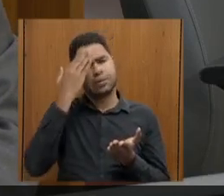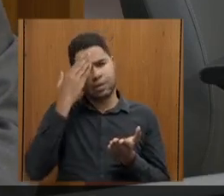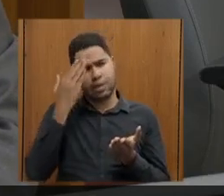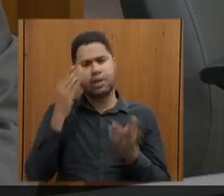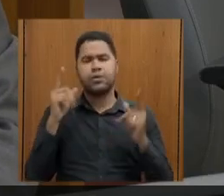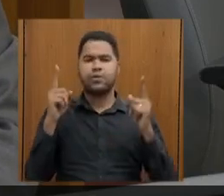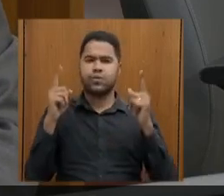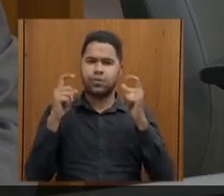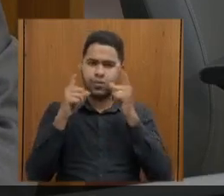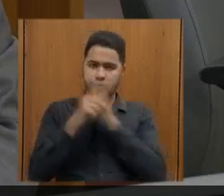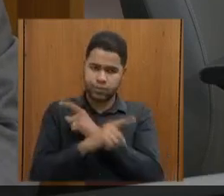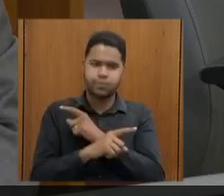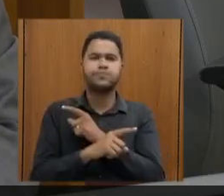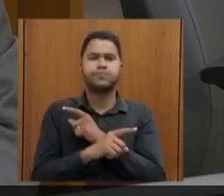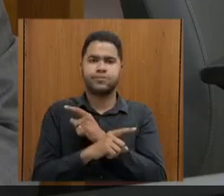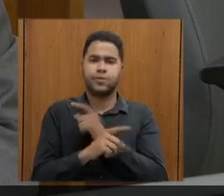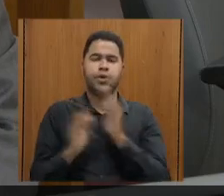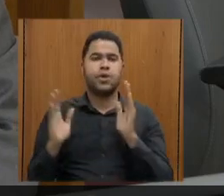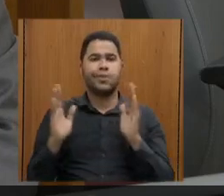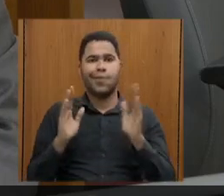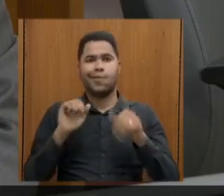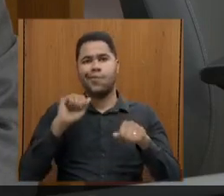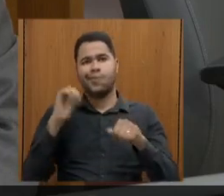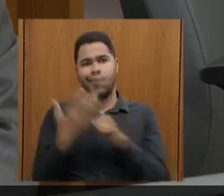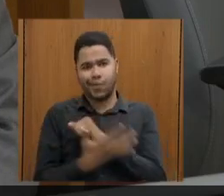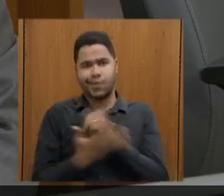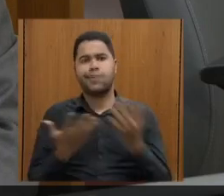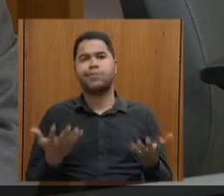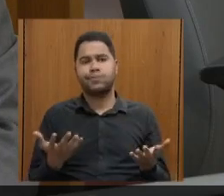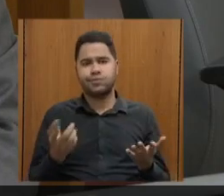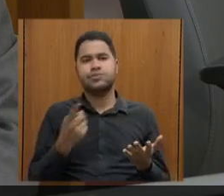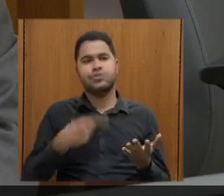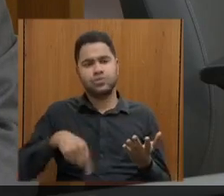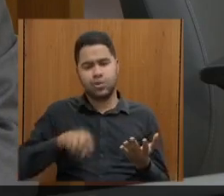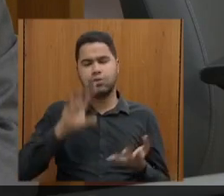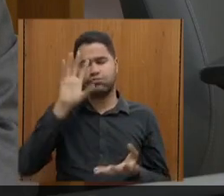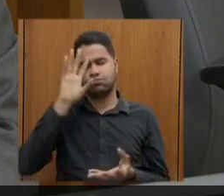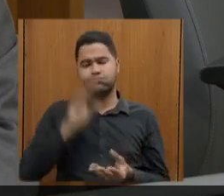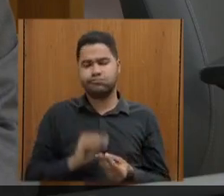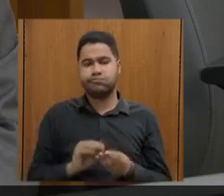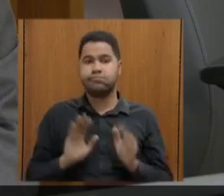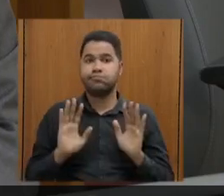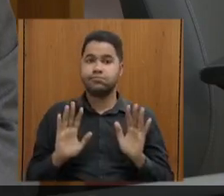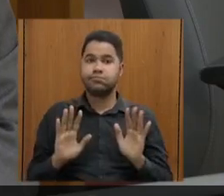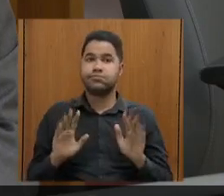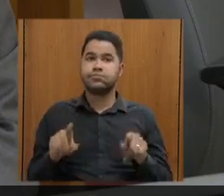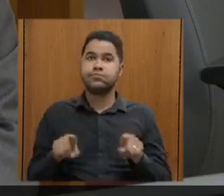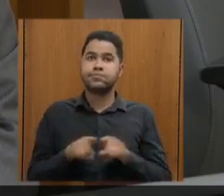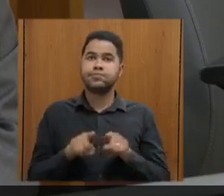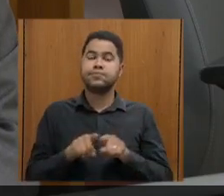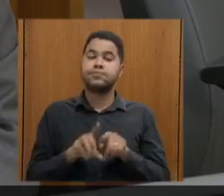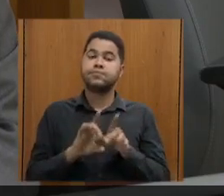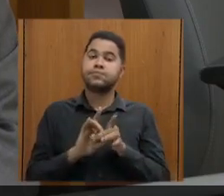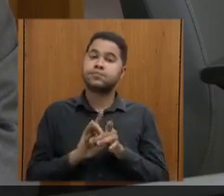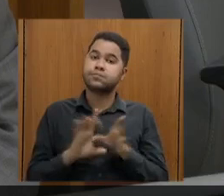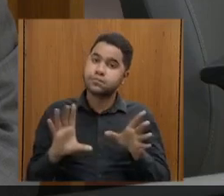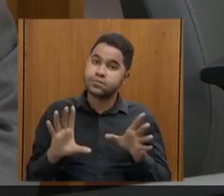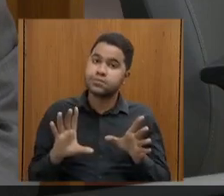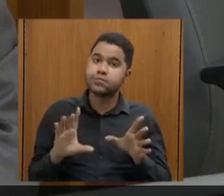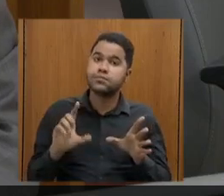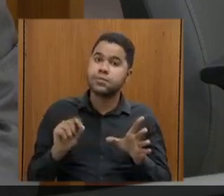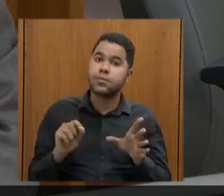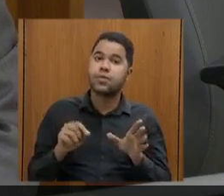dificuldades dos hospitais dando um momento de pandemia altamente que a gente entende mas a gente está então permitindo que haja